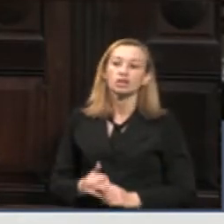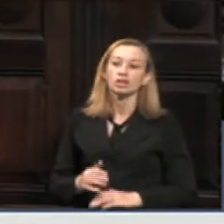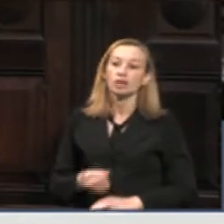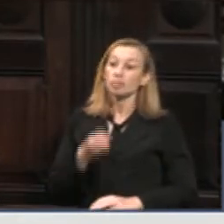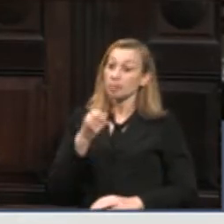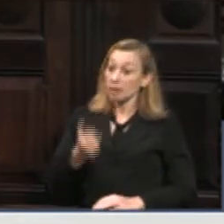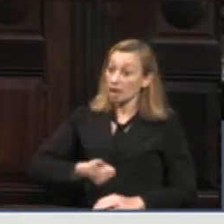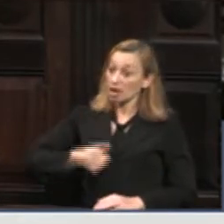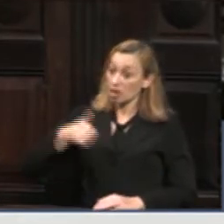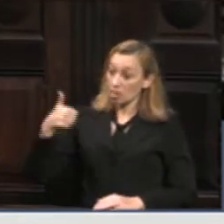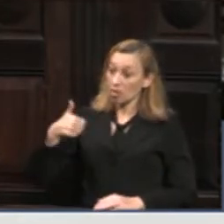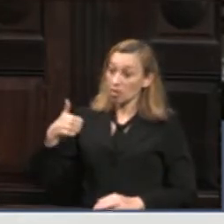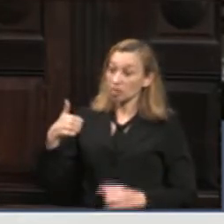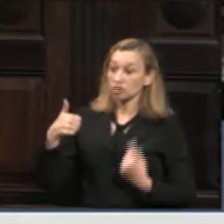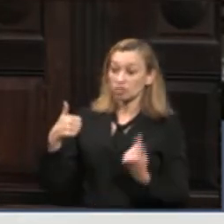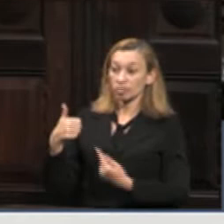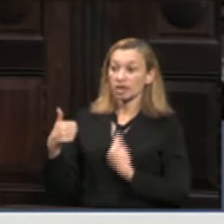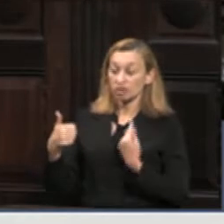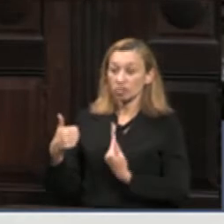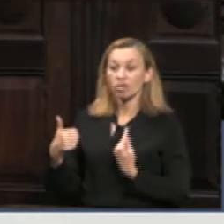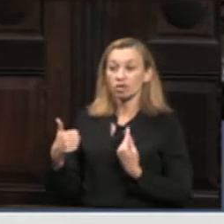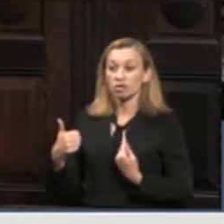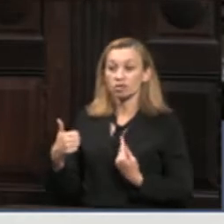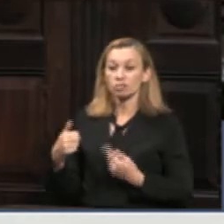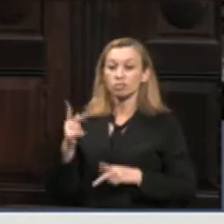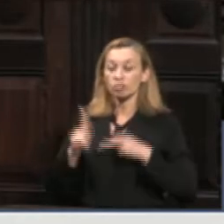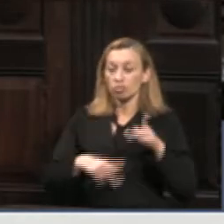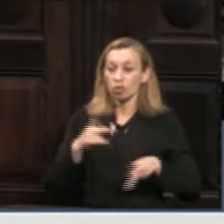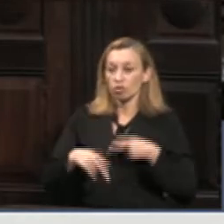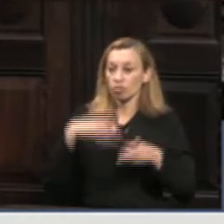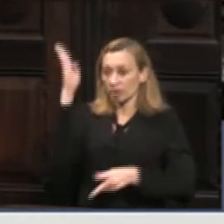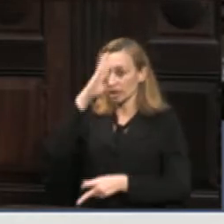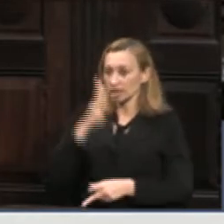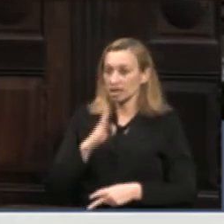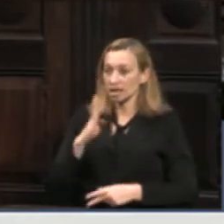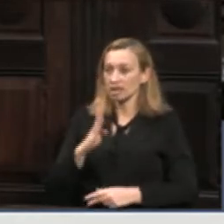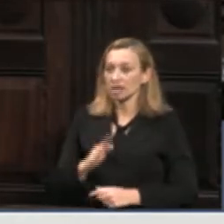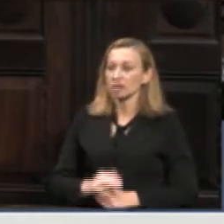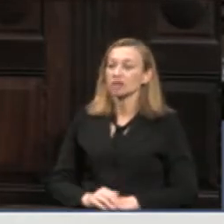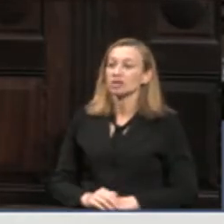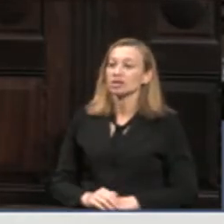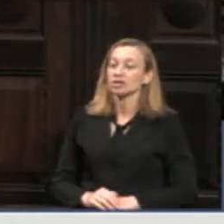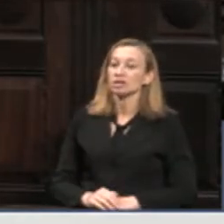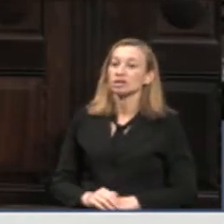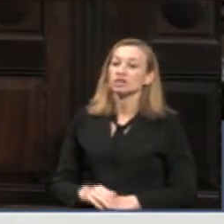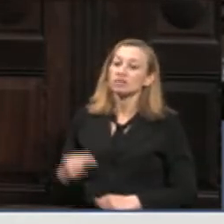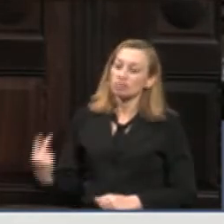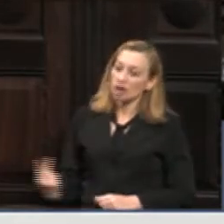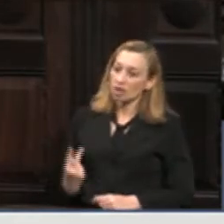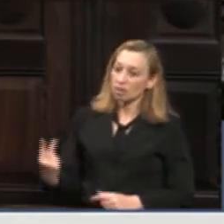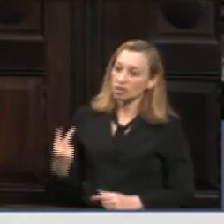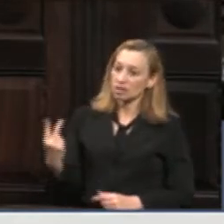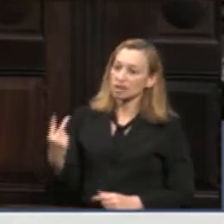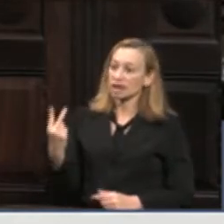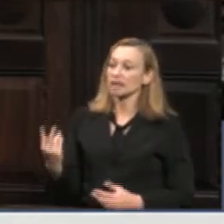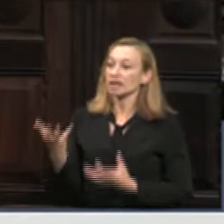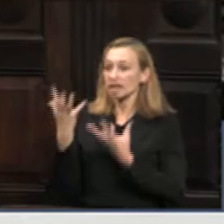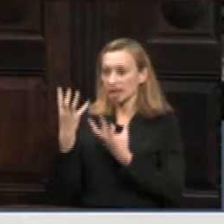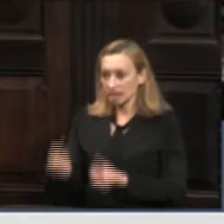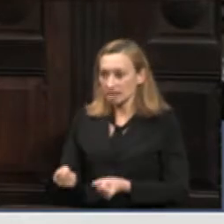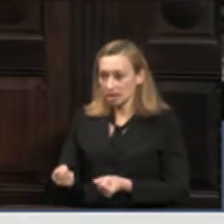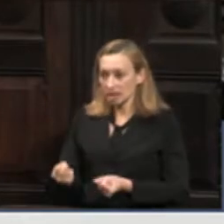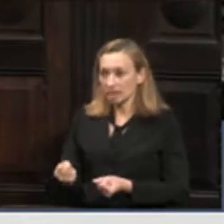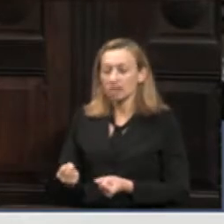precioso do cidadão brasileiro, seja preservada por